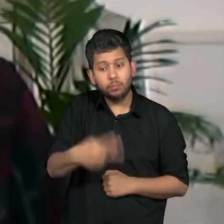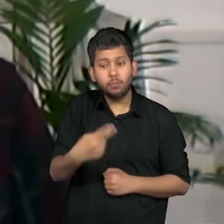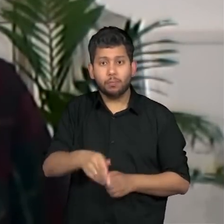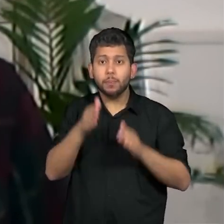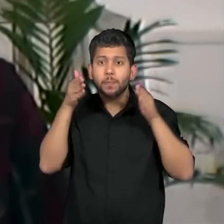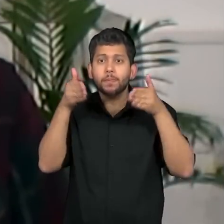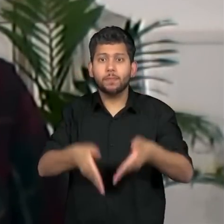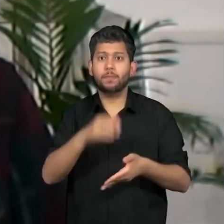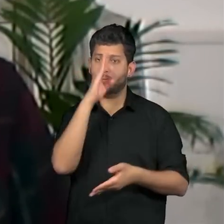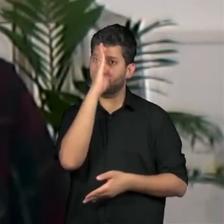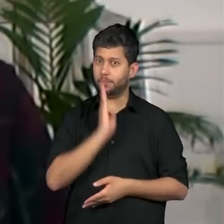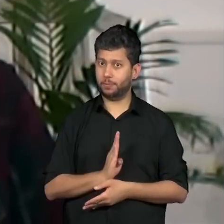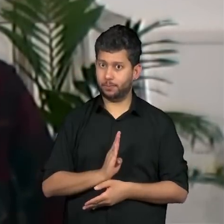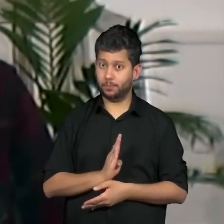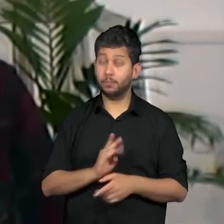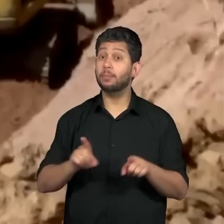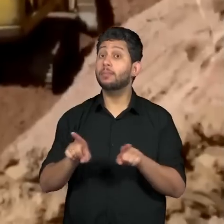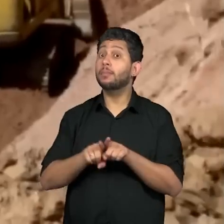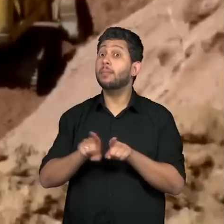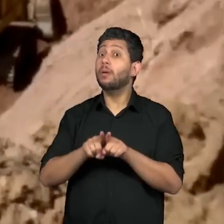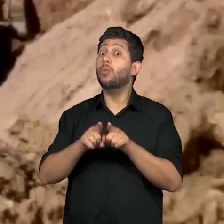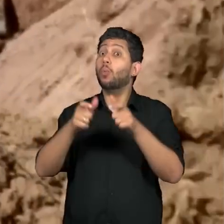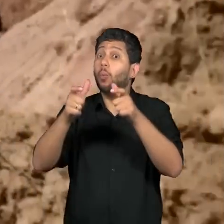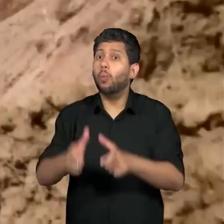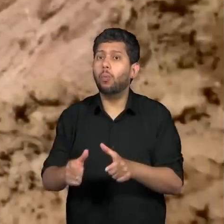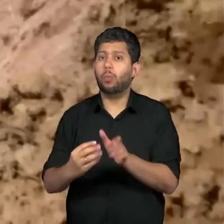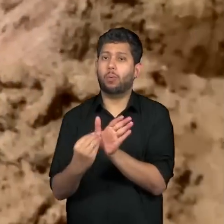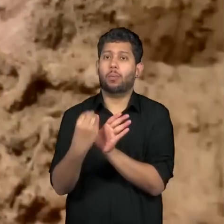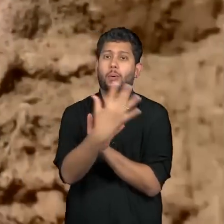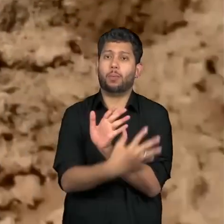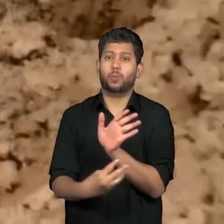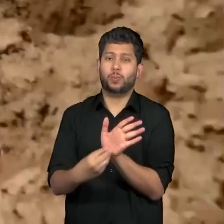Brasil e na floresta amazônica.